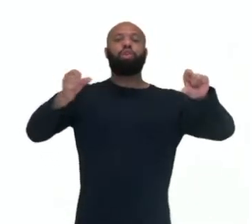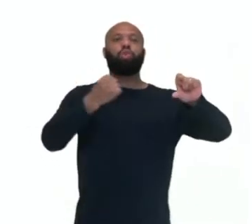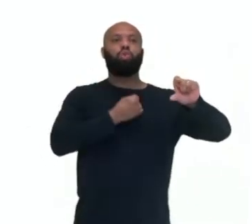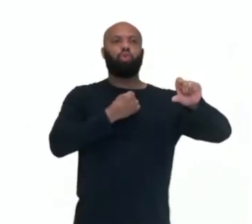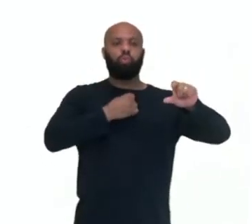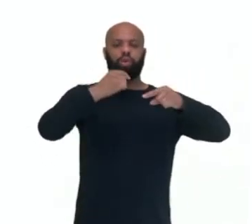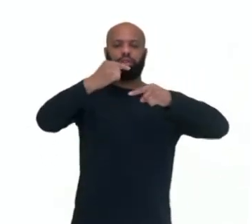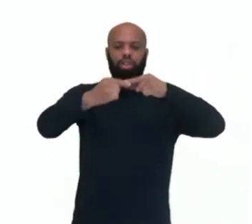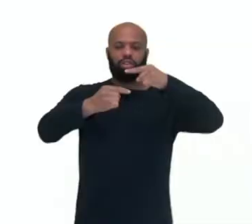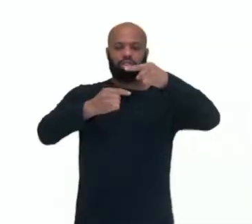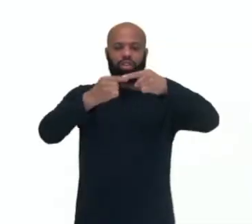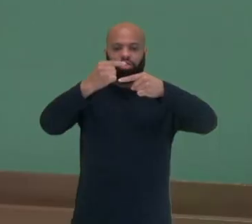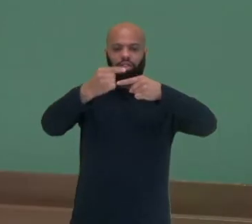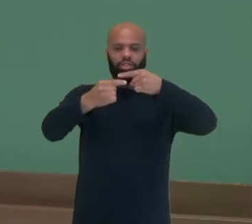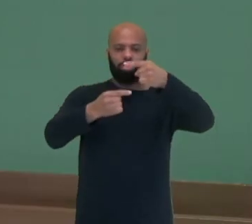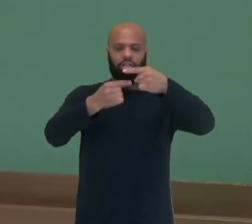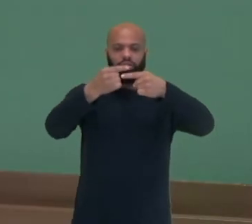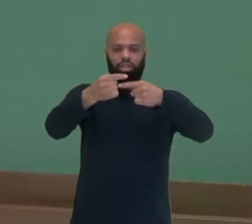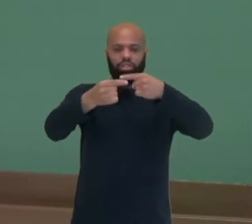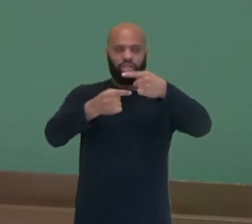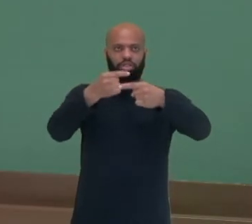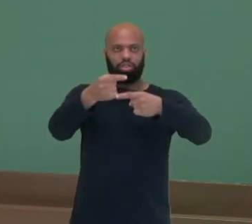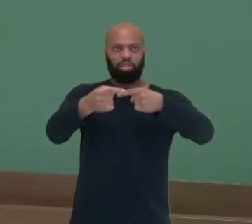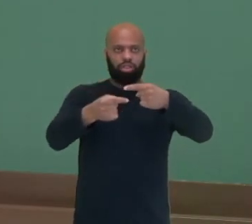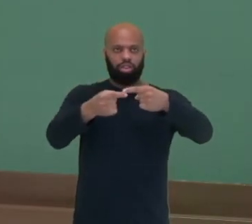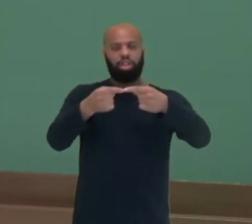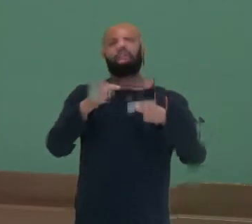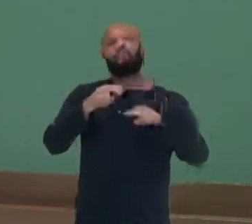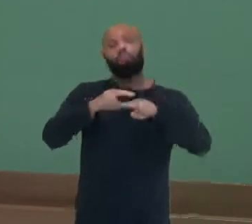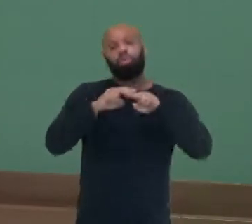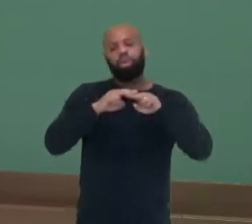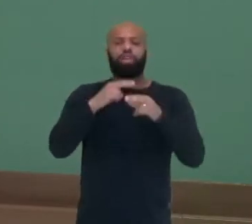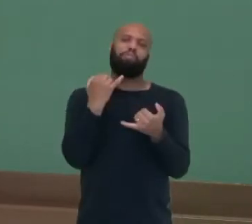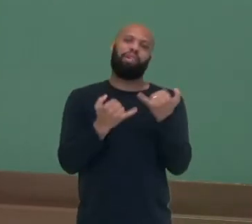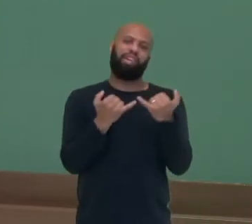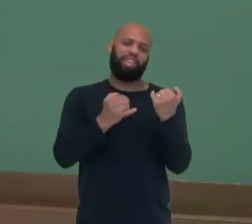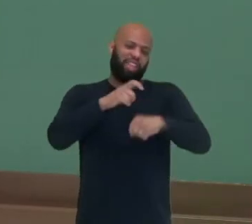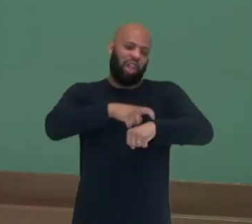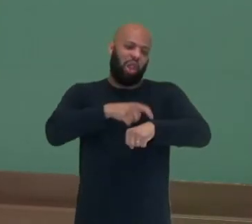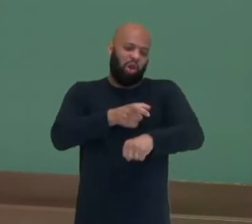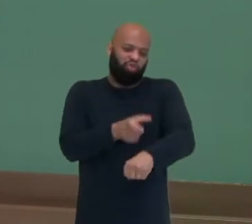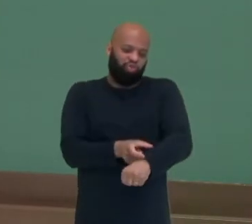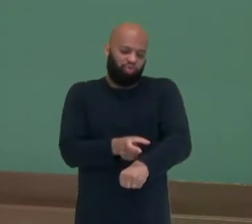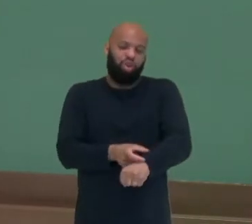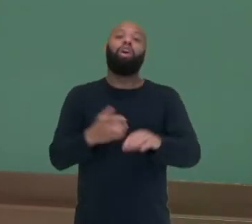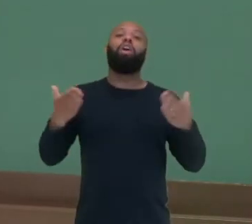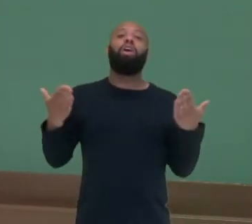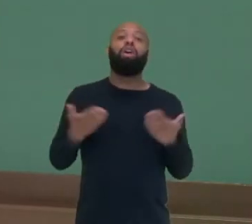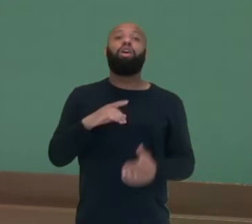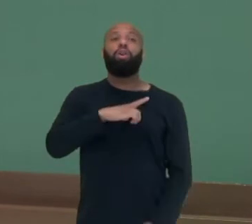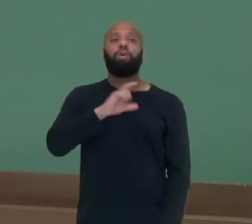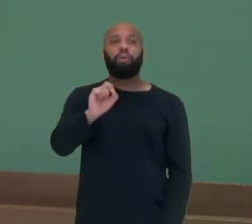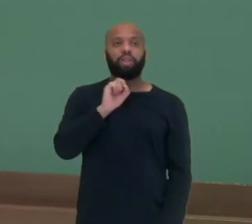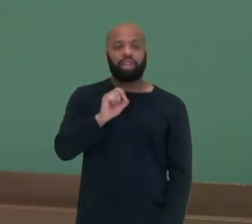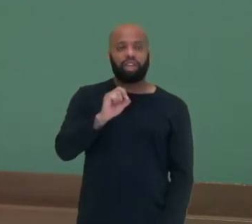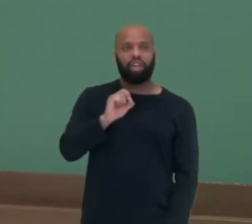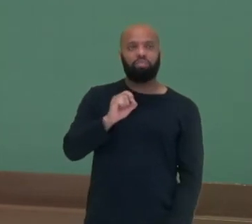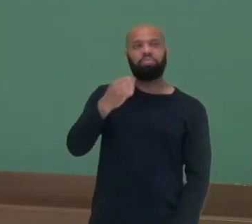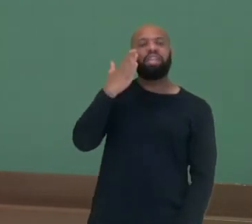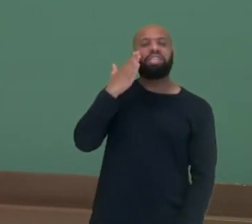vão girando. Por isso ele lembra um relógio. E aqui nós temos a leitura de quanto